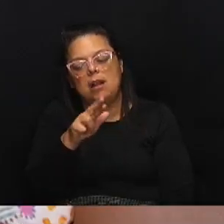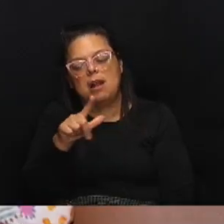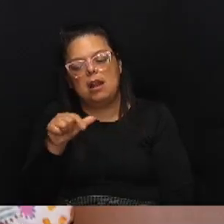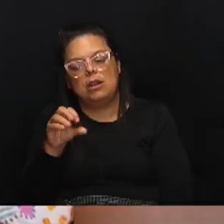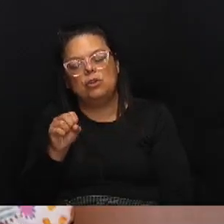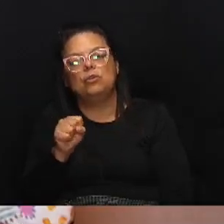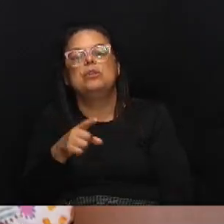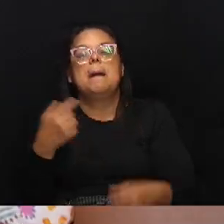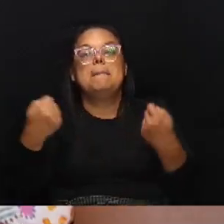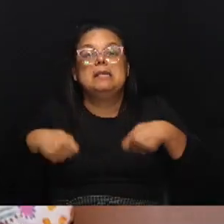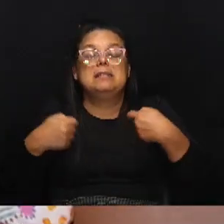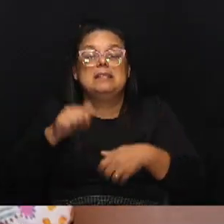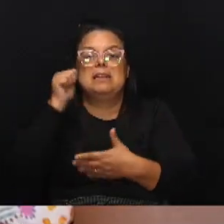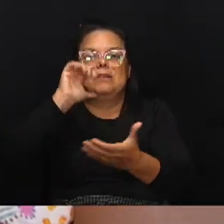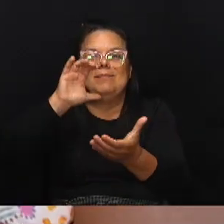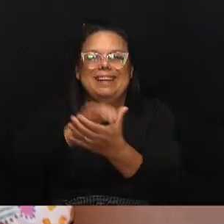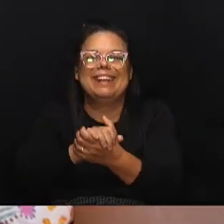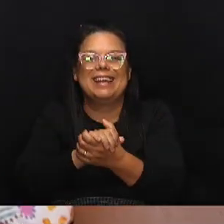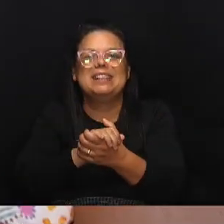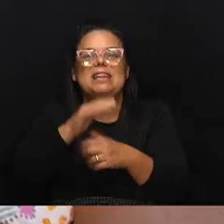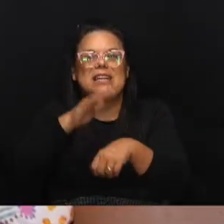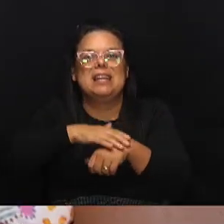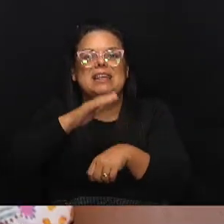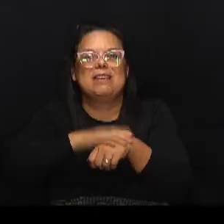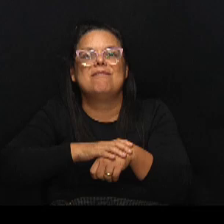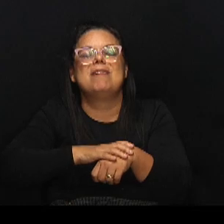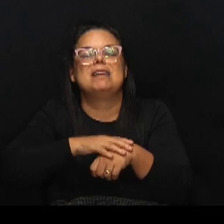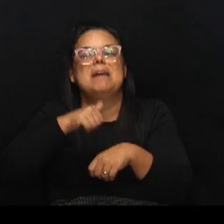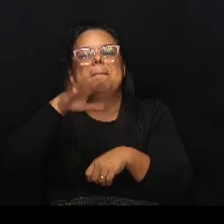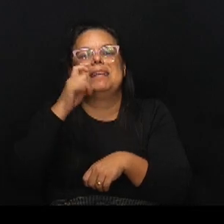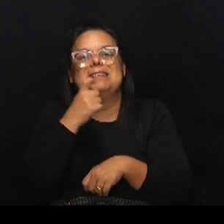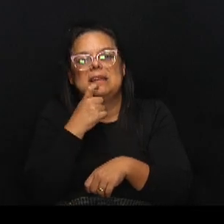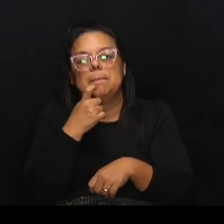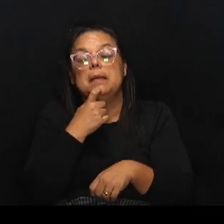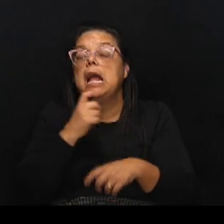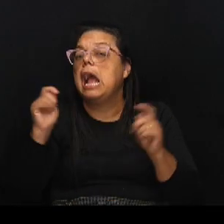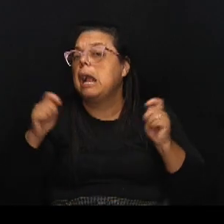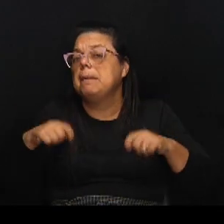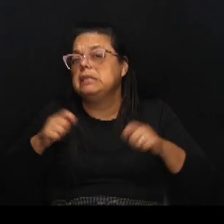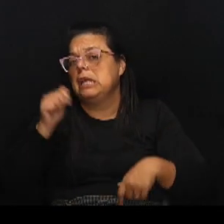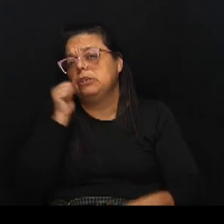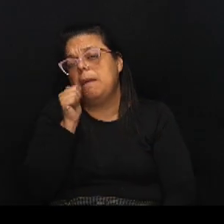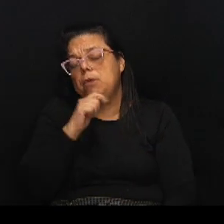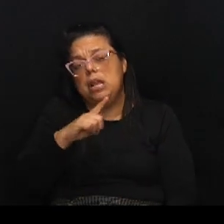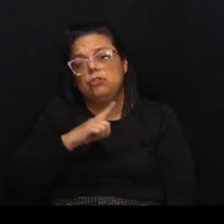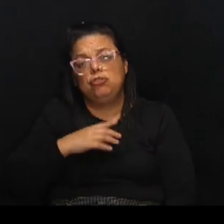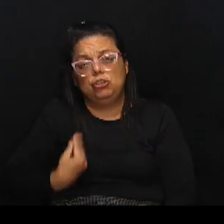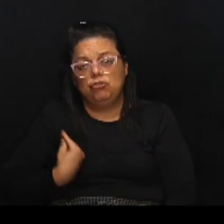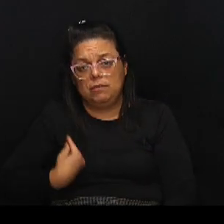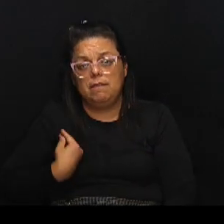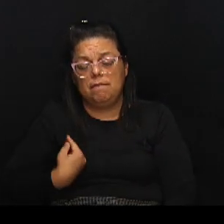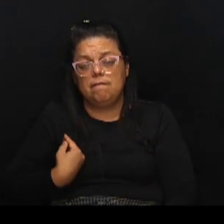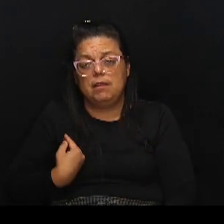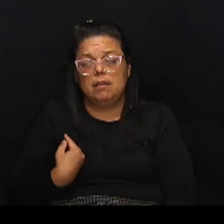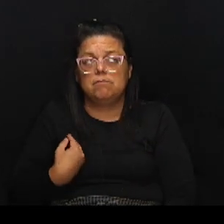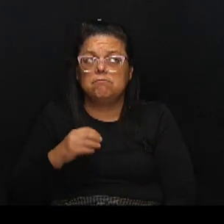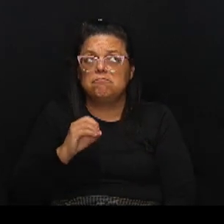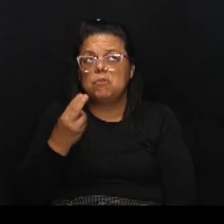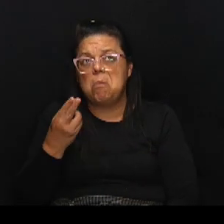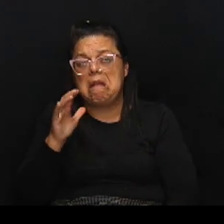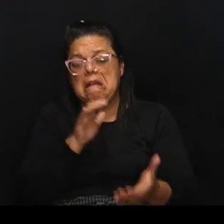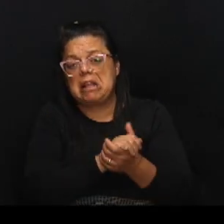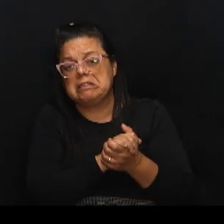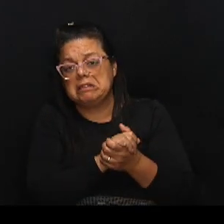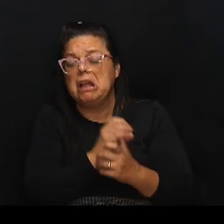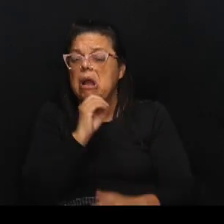mulheres casem e façam mais campineiros. A única possibilidade que a mulher tinha para viver, ou ela era casada,